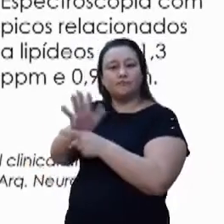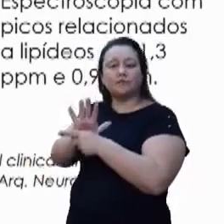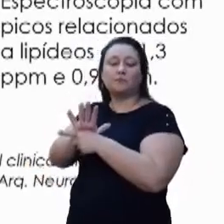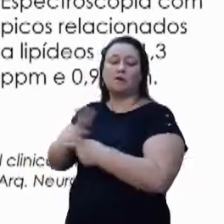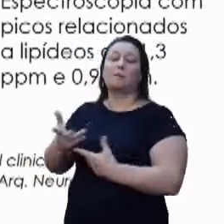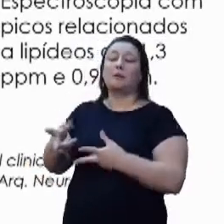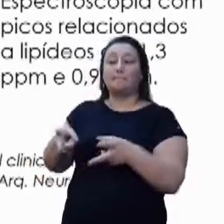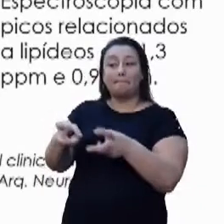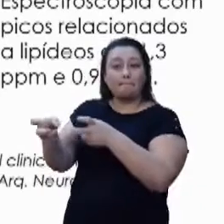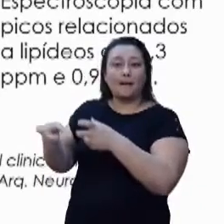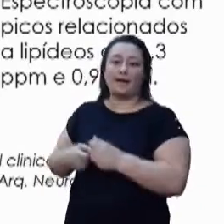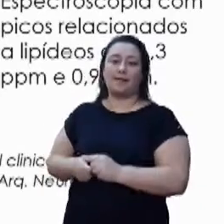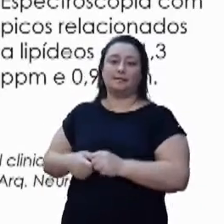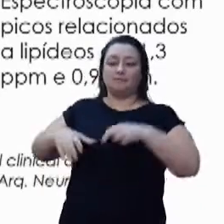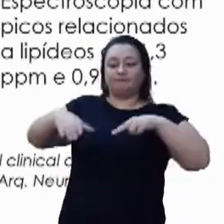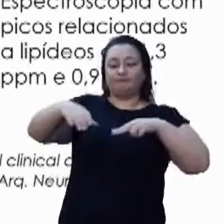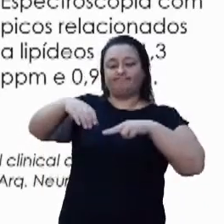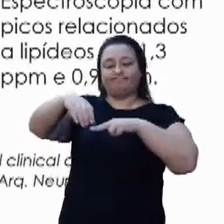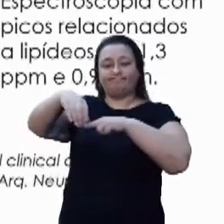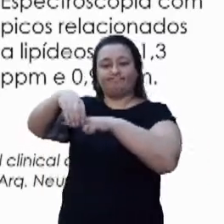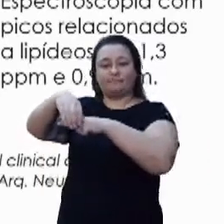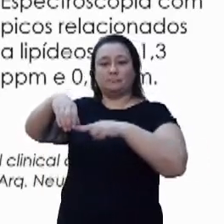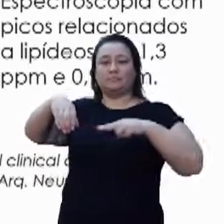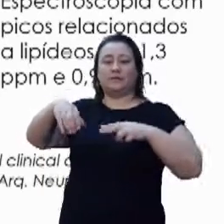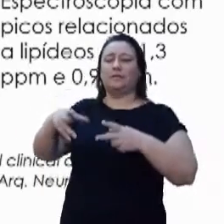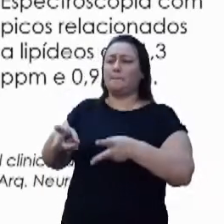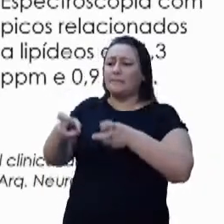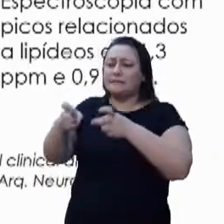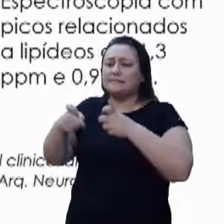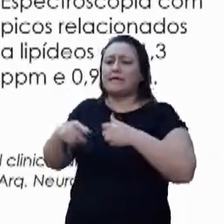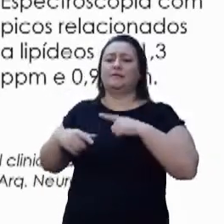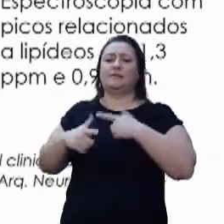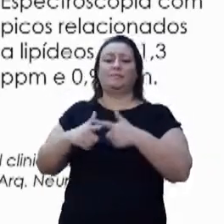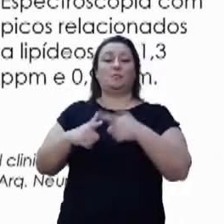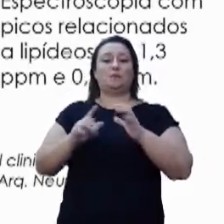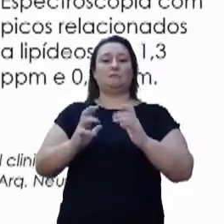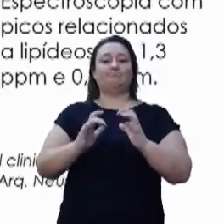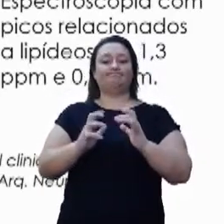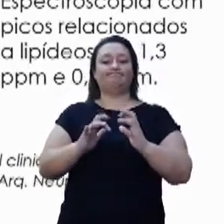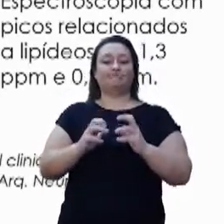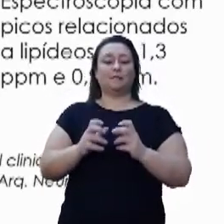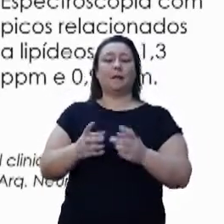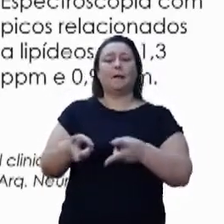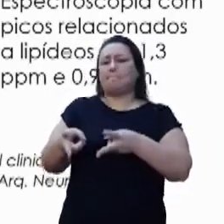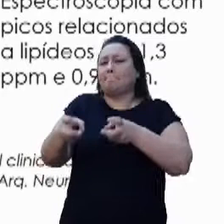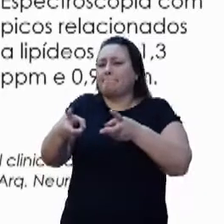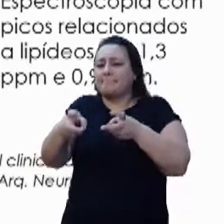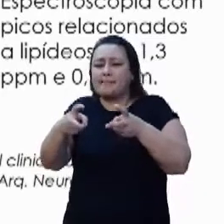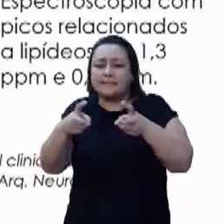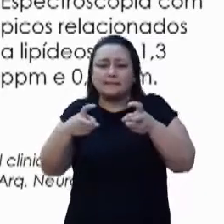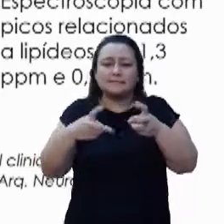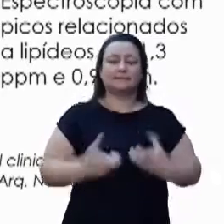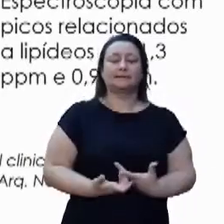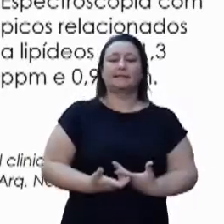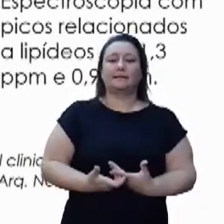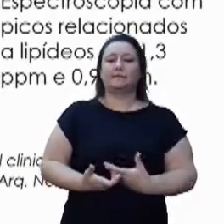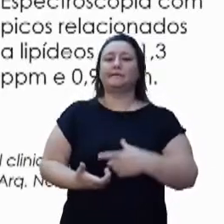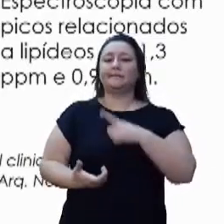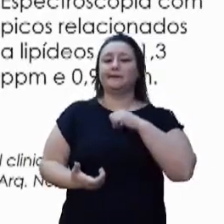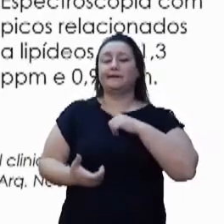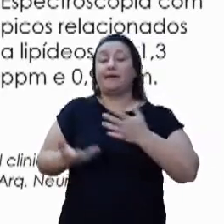ressonância magnética, chama atenção então uma leucoencefalopatia, que pode eventualmente ser